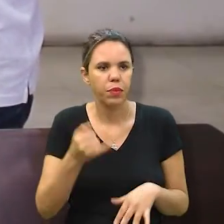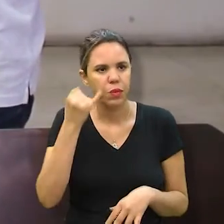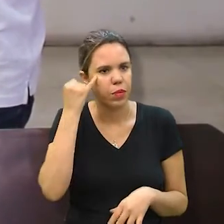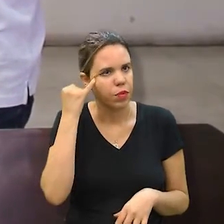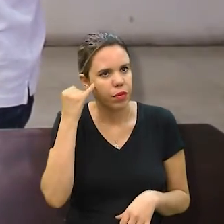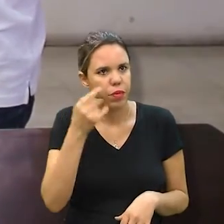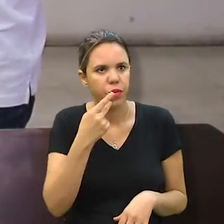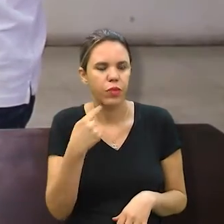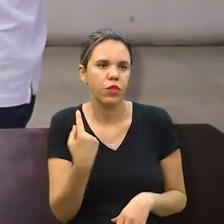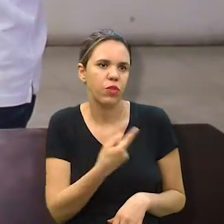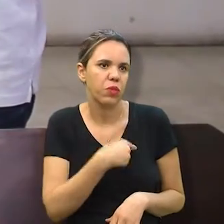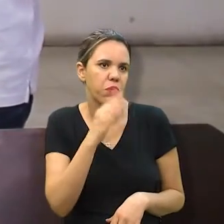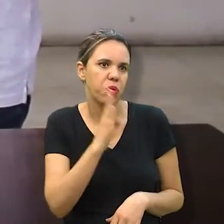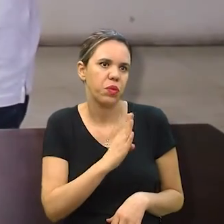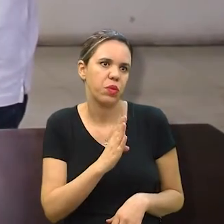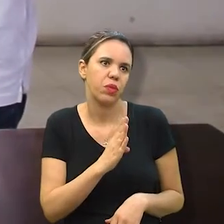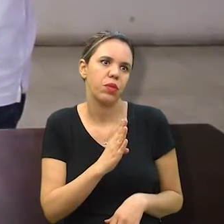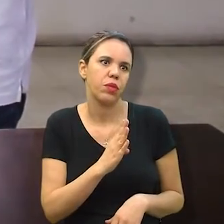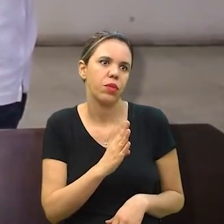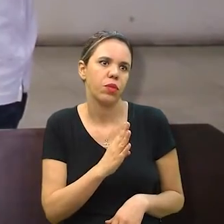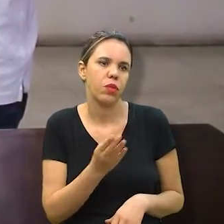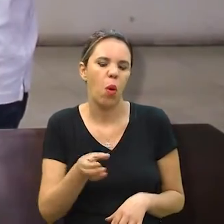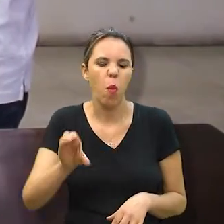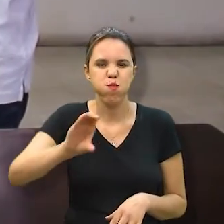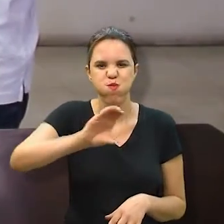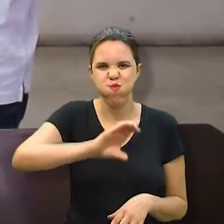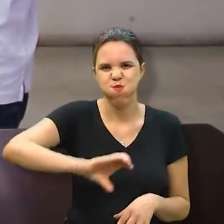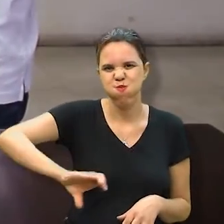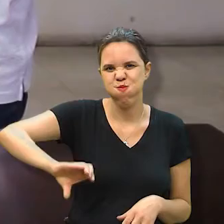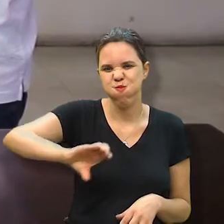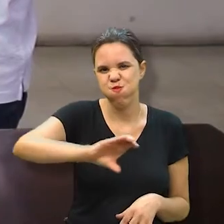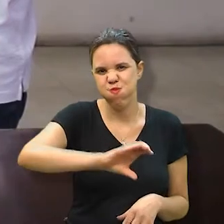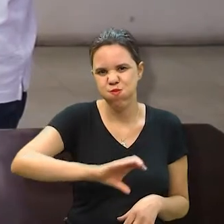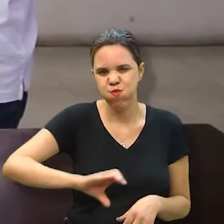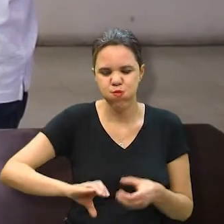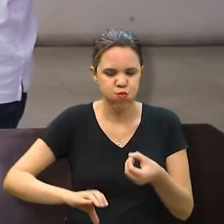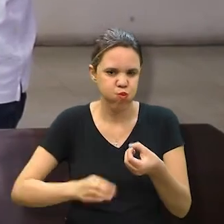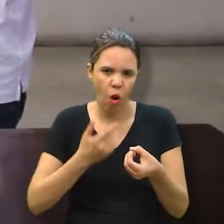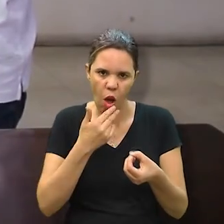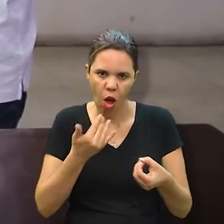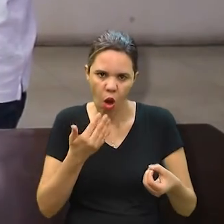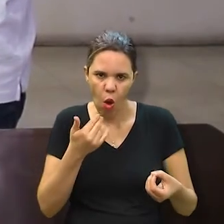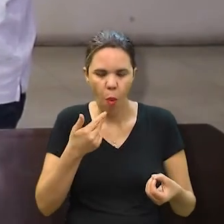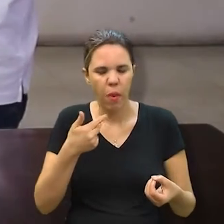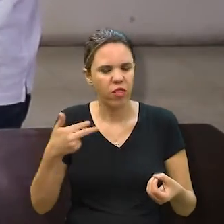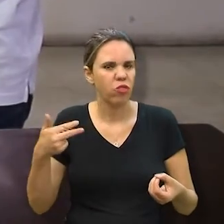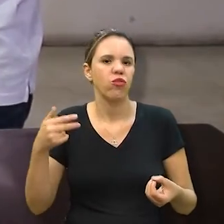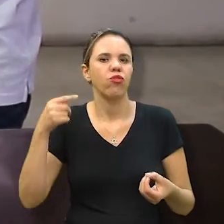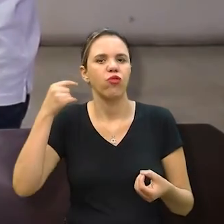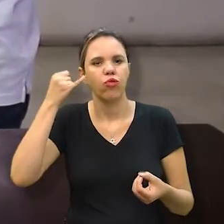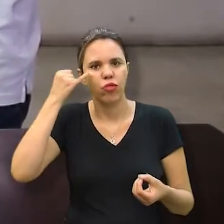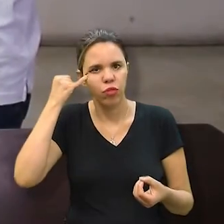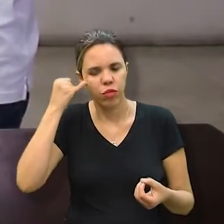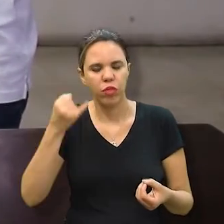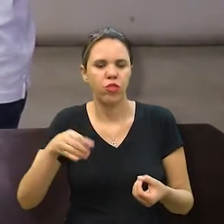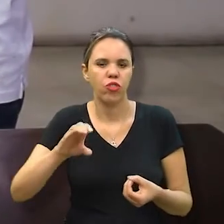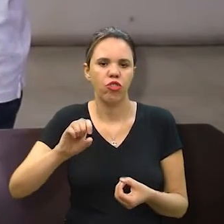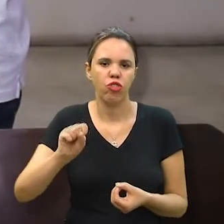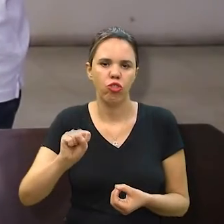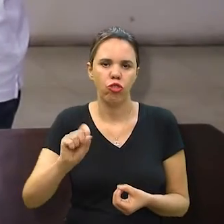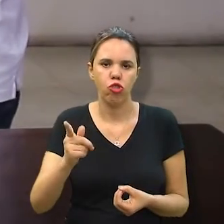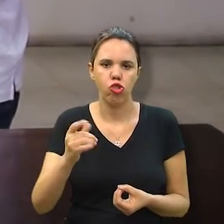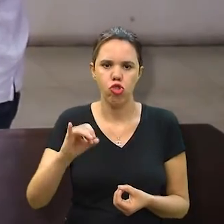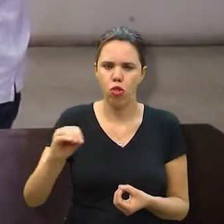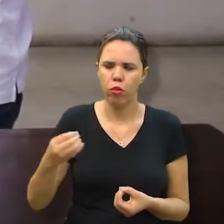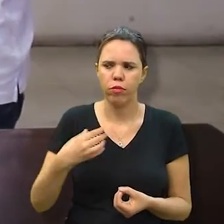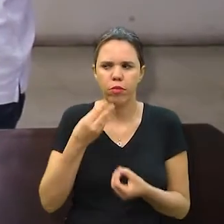o pessoal japonês dizendo que nós brasileiros a gente encharcar né o nosso sushi sashimi no no shoyu e